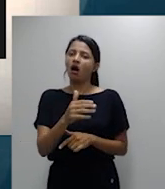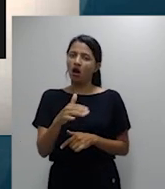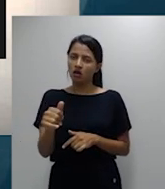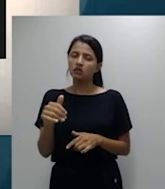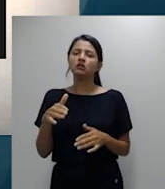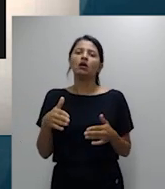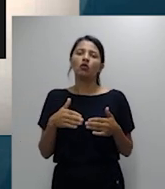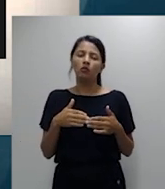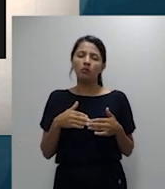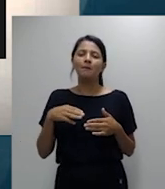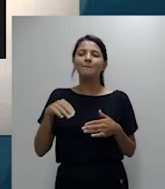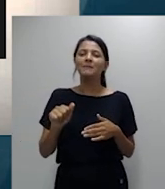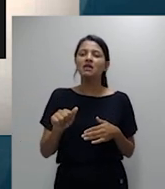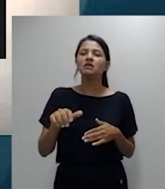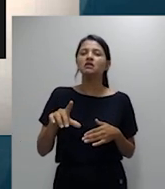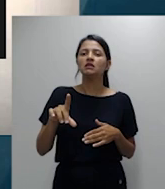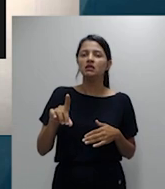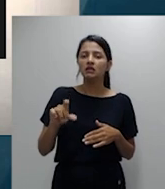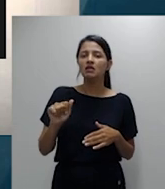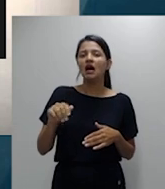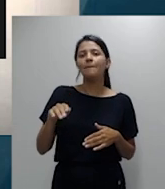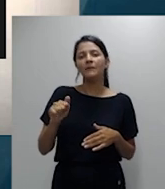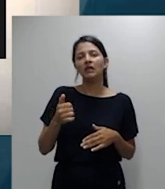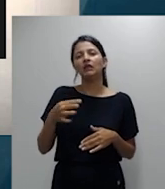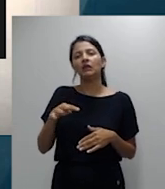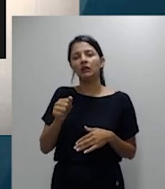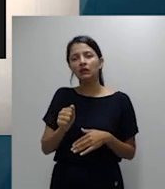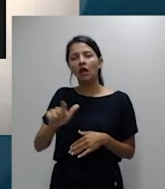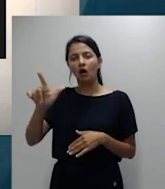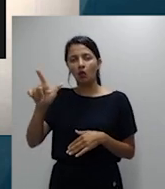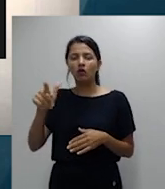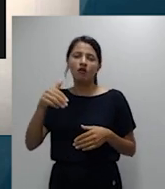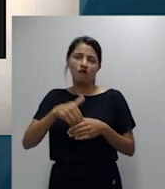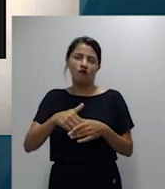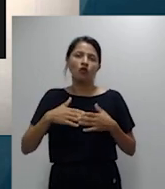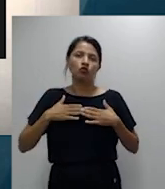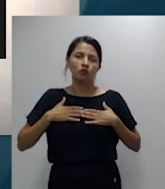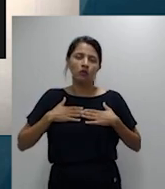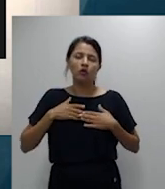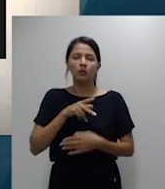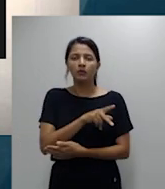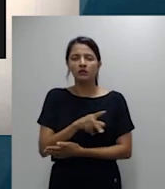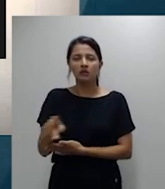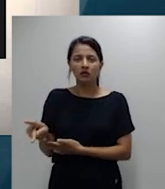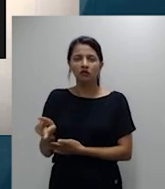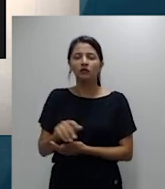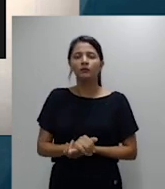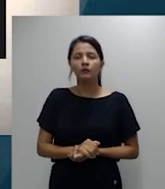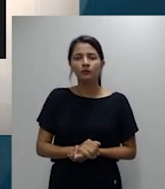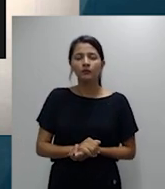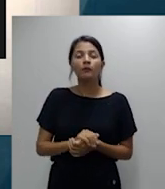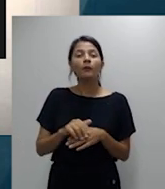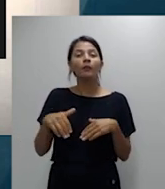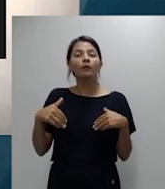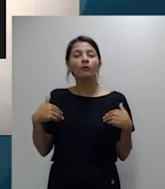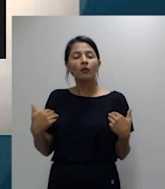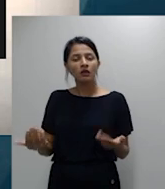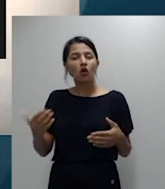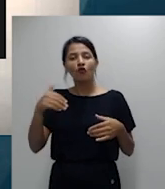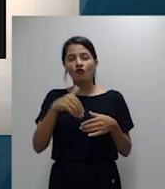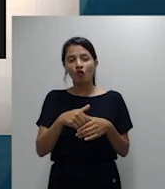fundamental como votos o presidente e relator então o Vasco